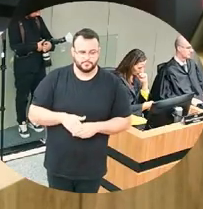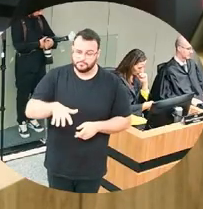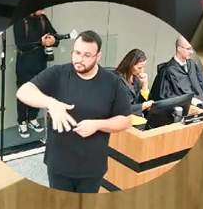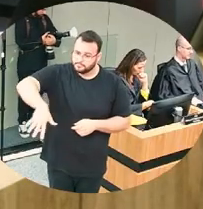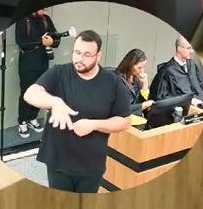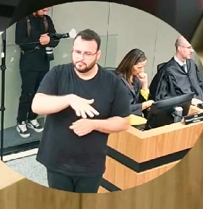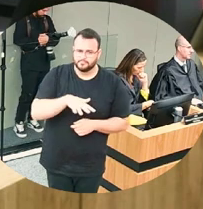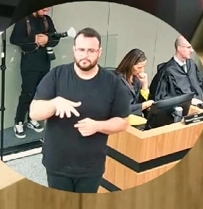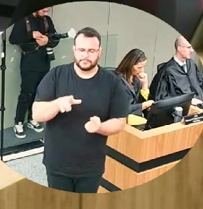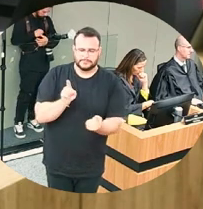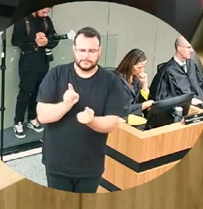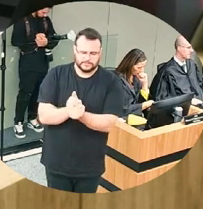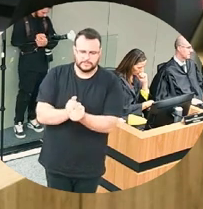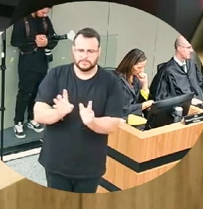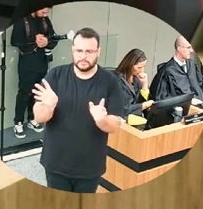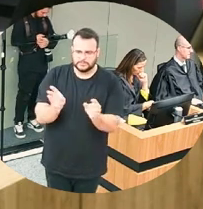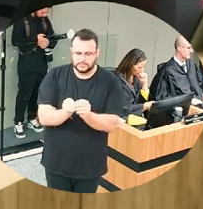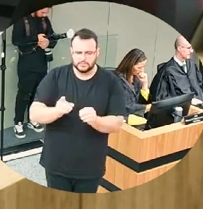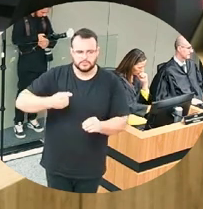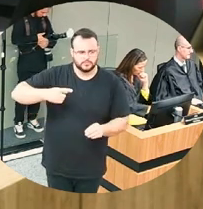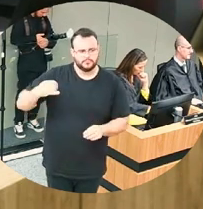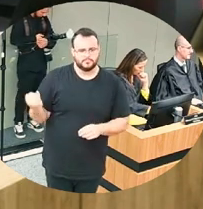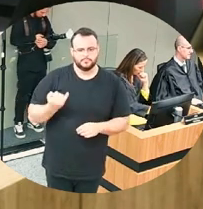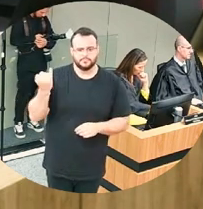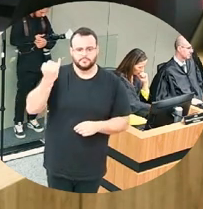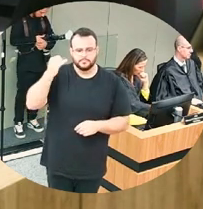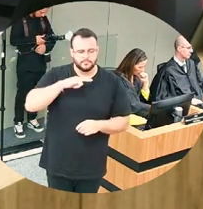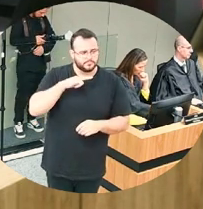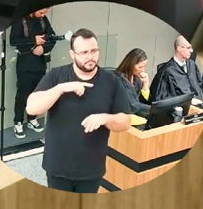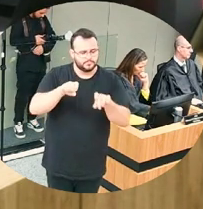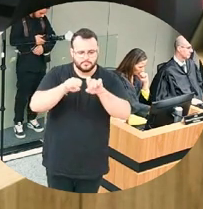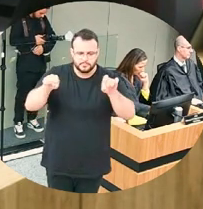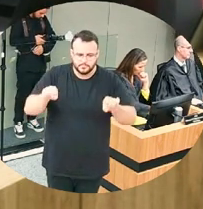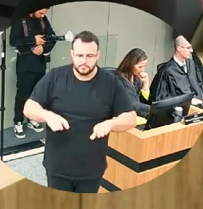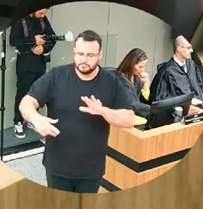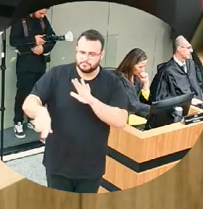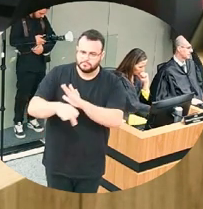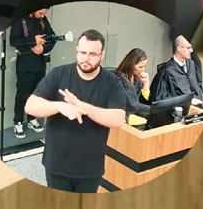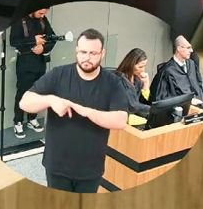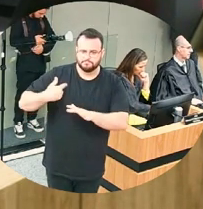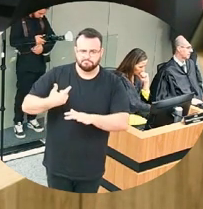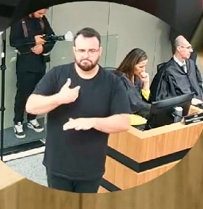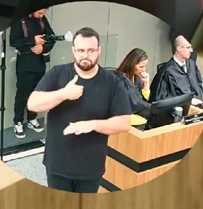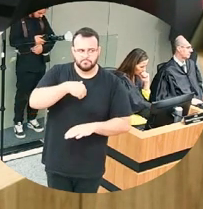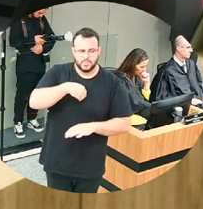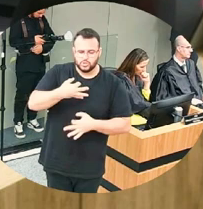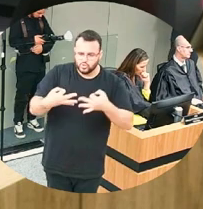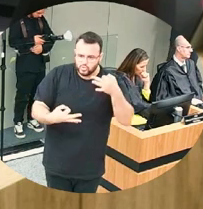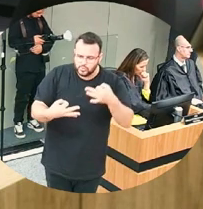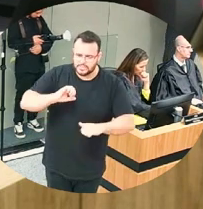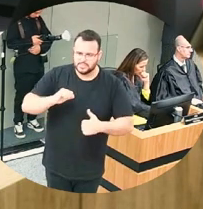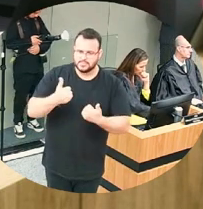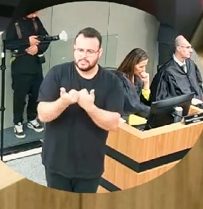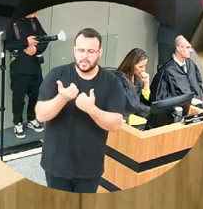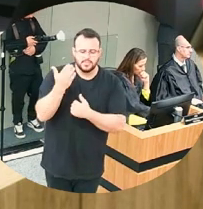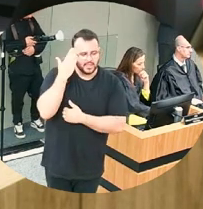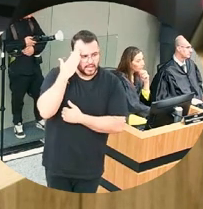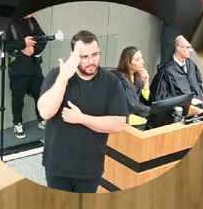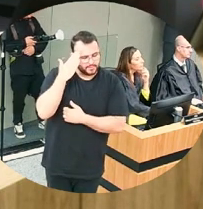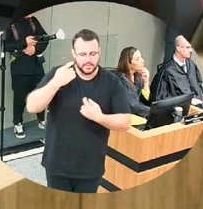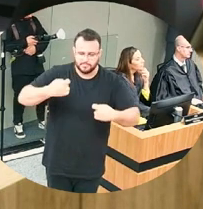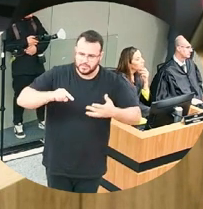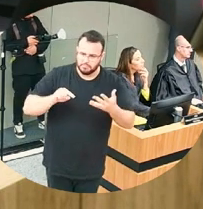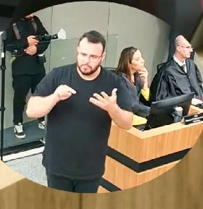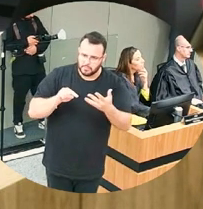cenário em apertada síntese é muito importante haver um sistema de designação de magistrados institutos ciente das